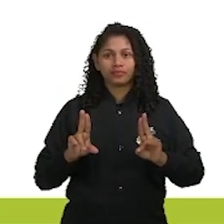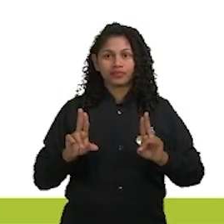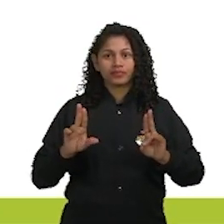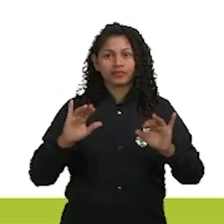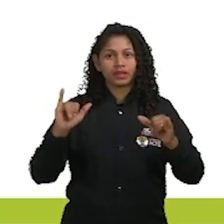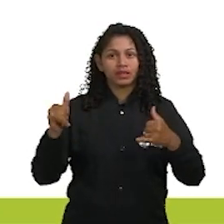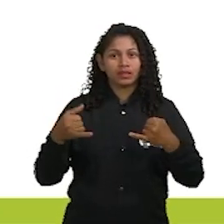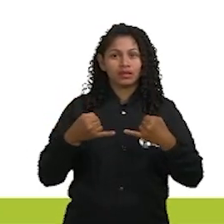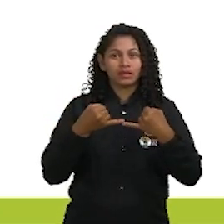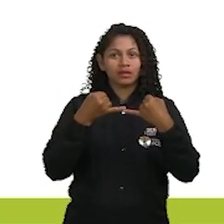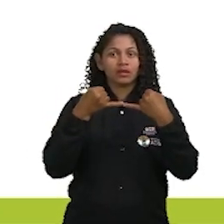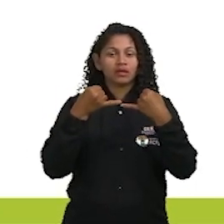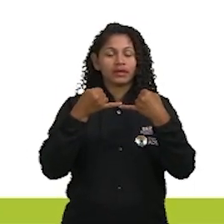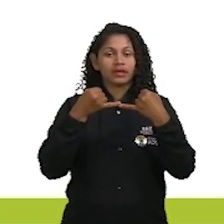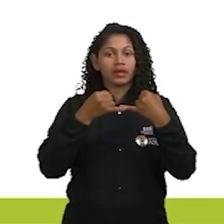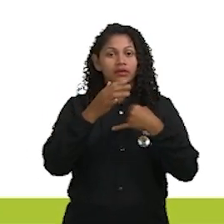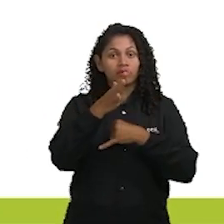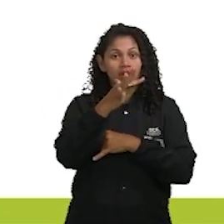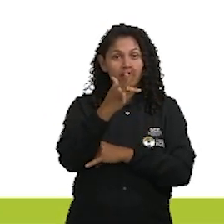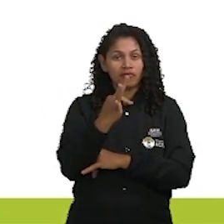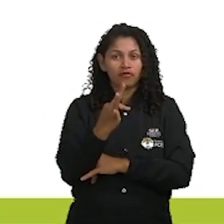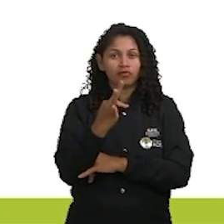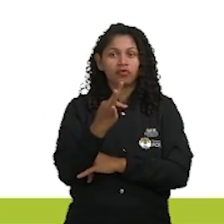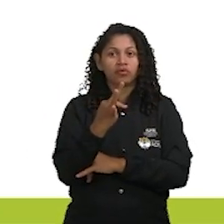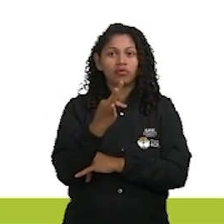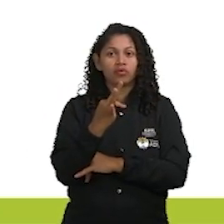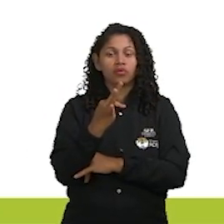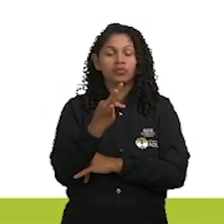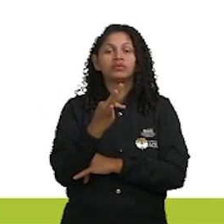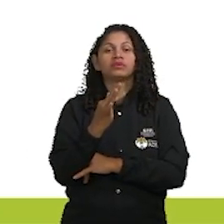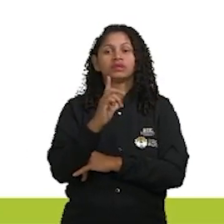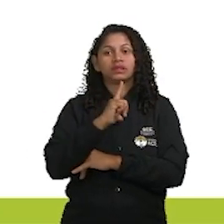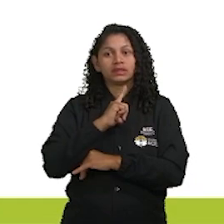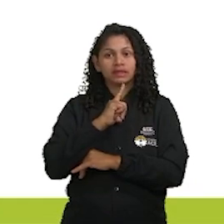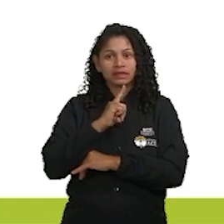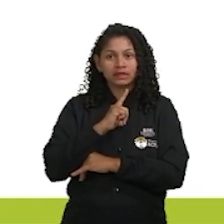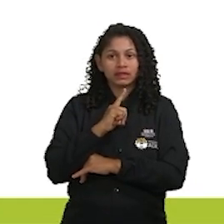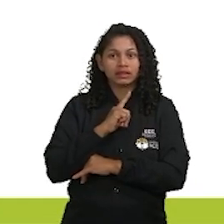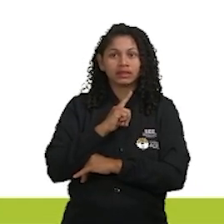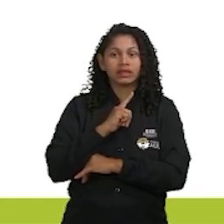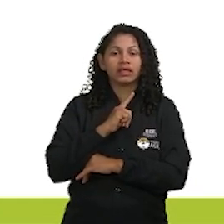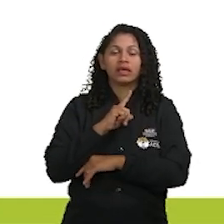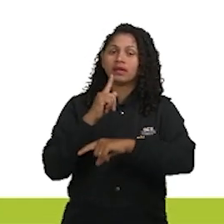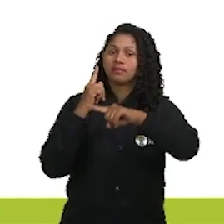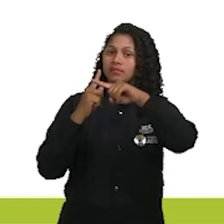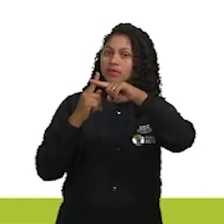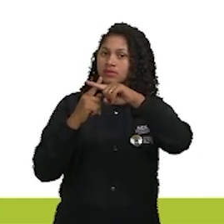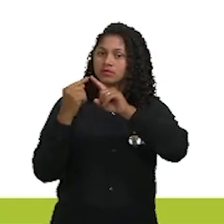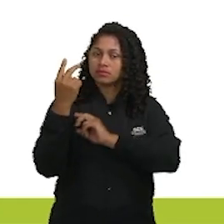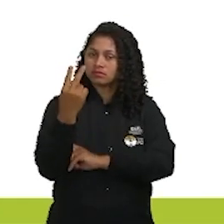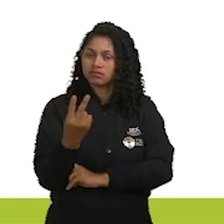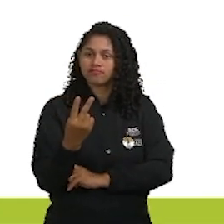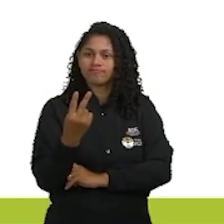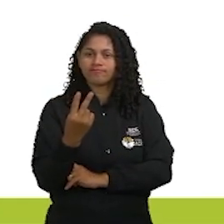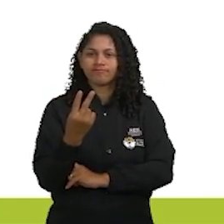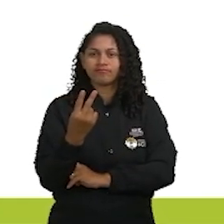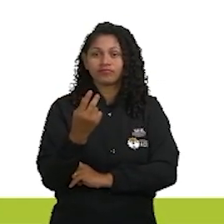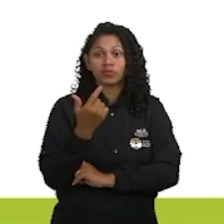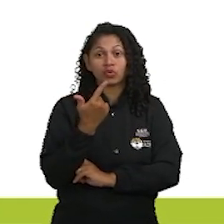o oxigênio estiver ligado a flúor, ele vai possuir NOx igual a mais 2.